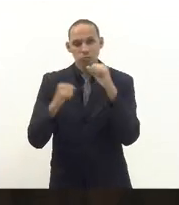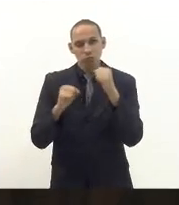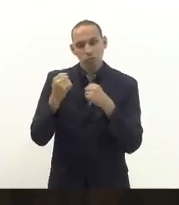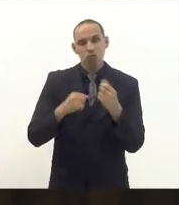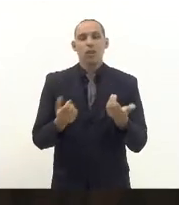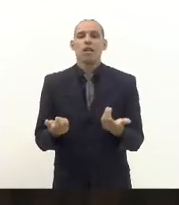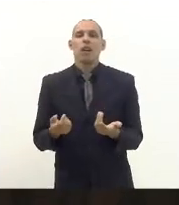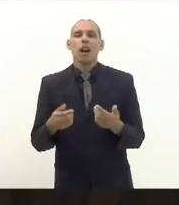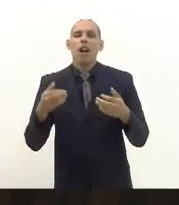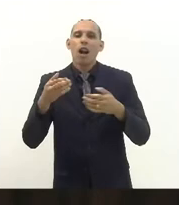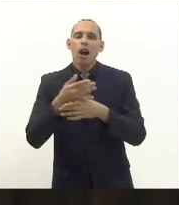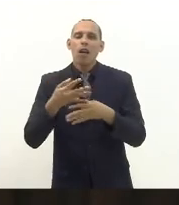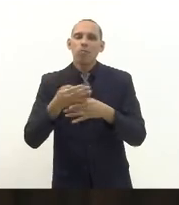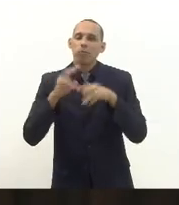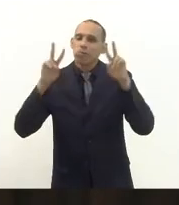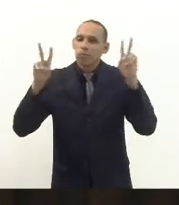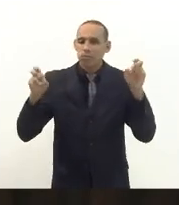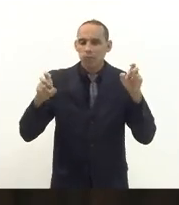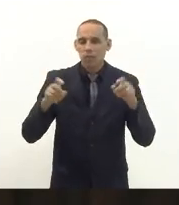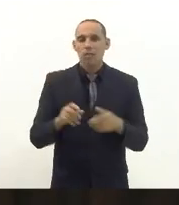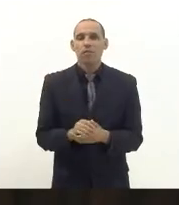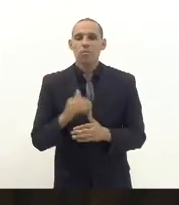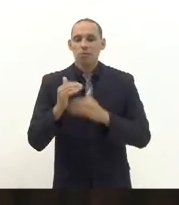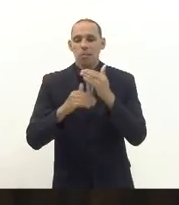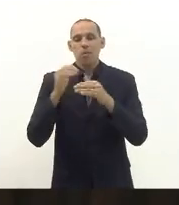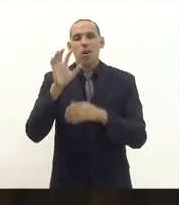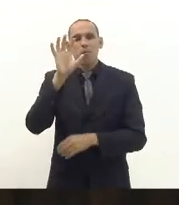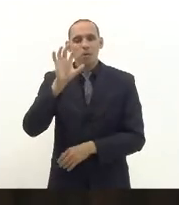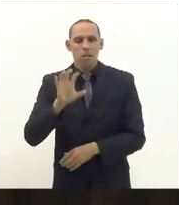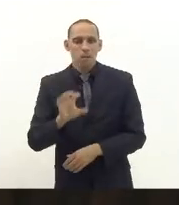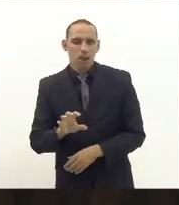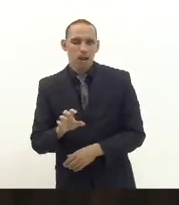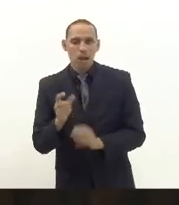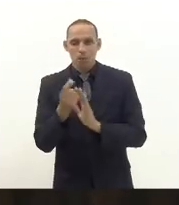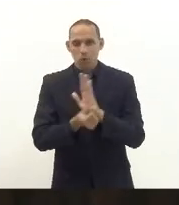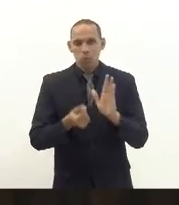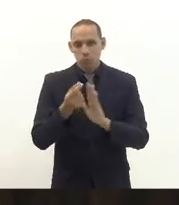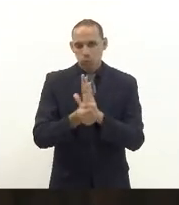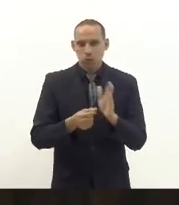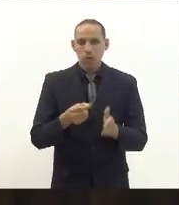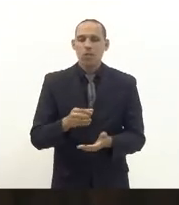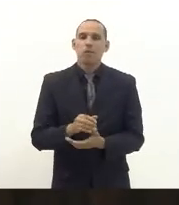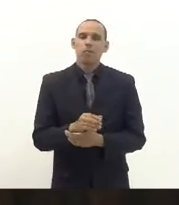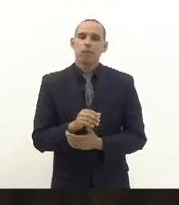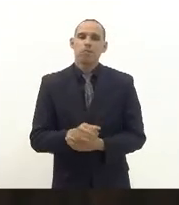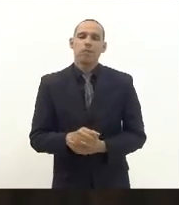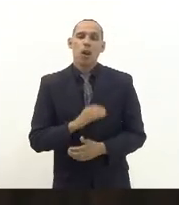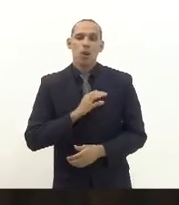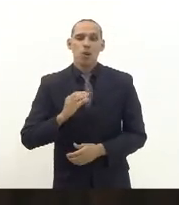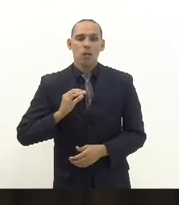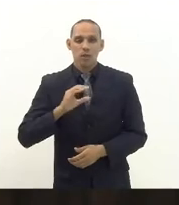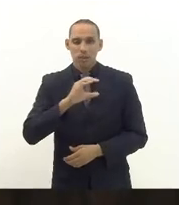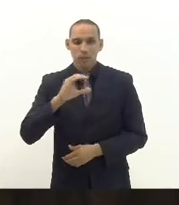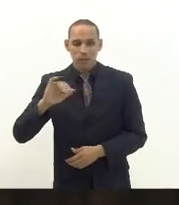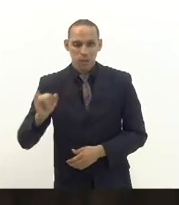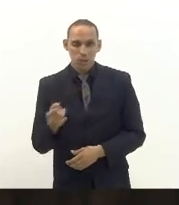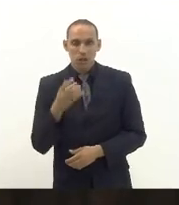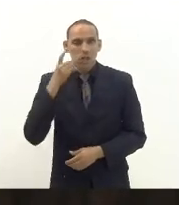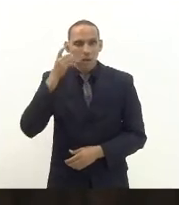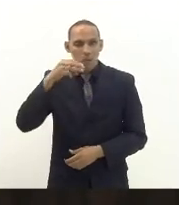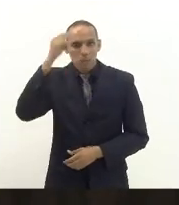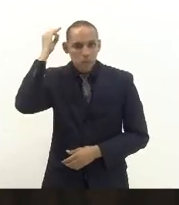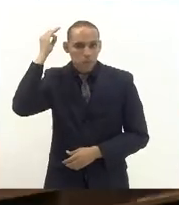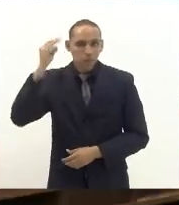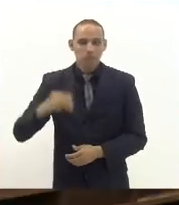de assuntos municipais envolvimento regional e da comissão de orçamento pela comissão de coleção justiça estadual Márcio